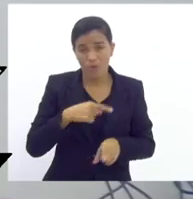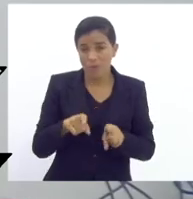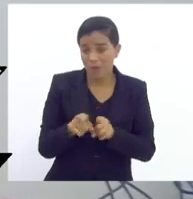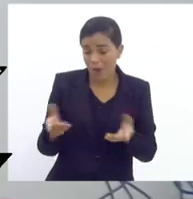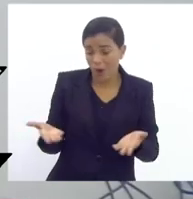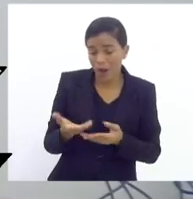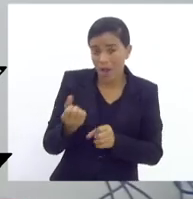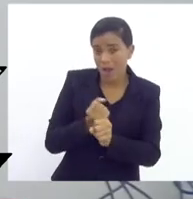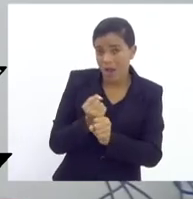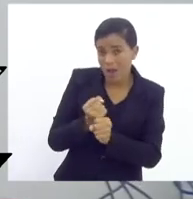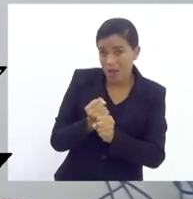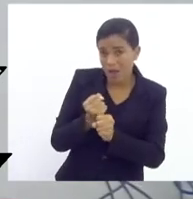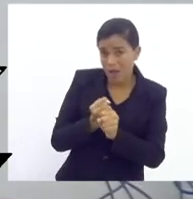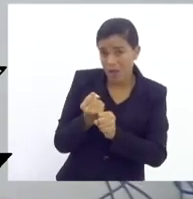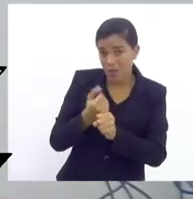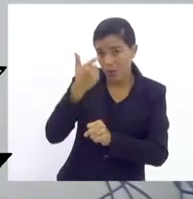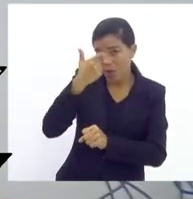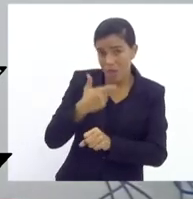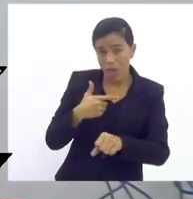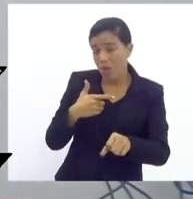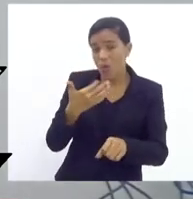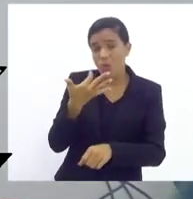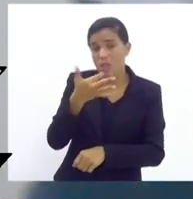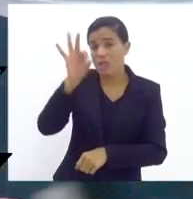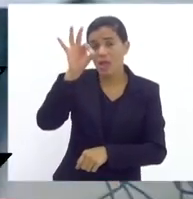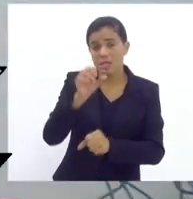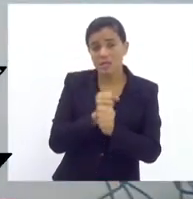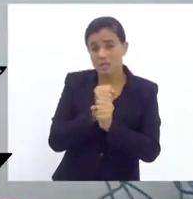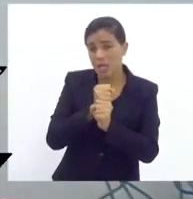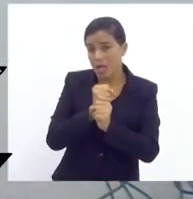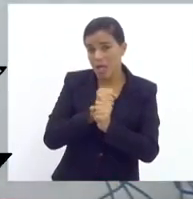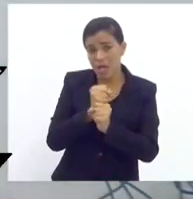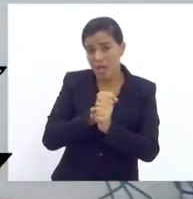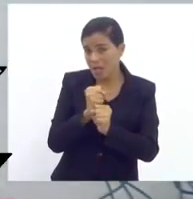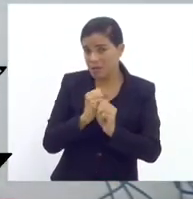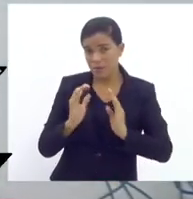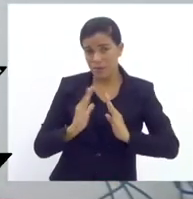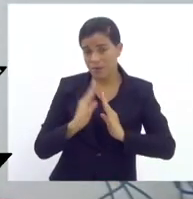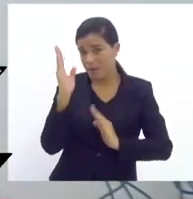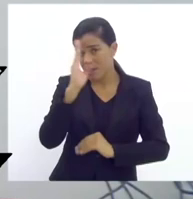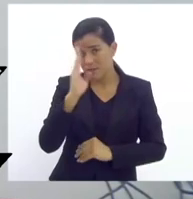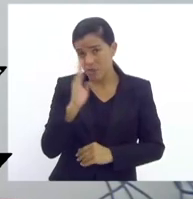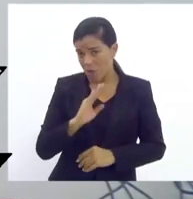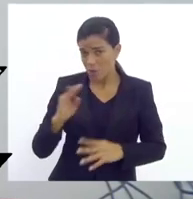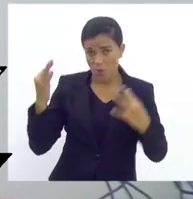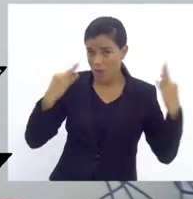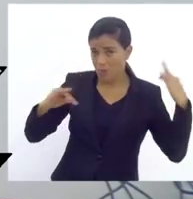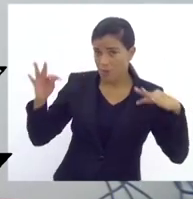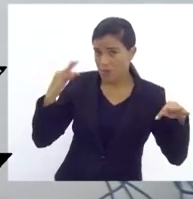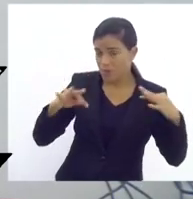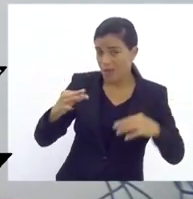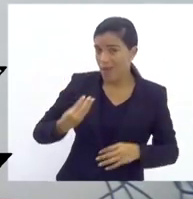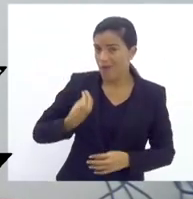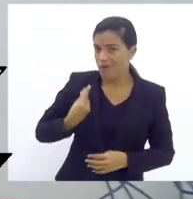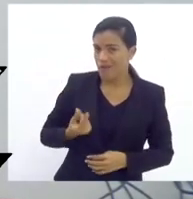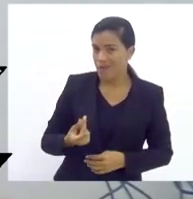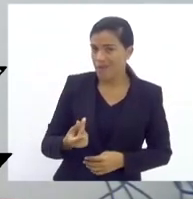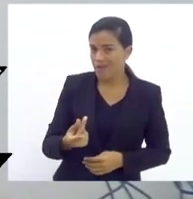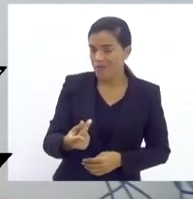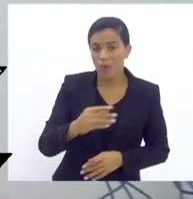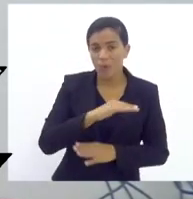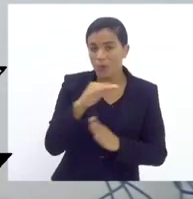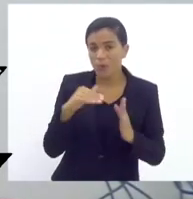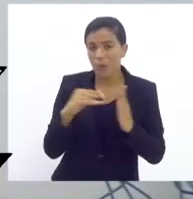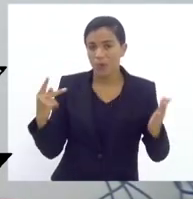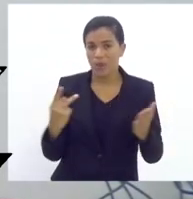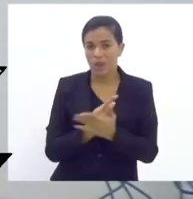eu vou fazer 10 anos no Brasil significa aqui no Brasil não sou turista tô vivendo aqui tudo que